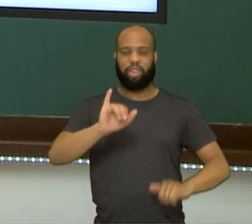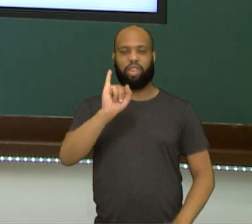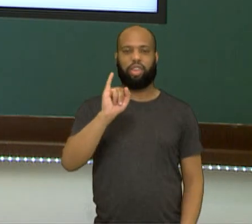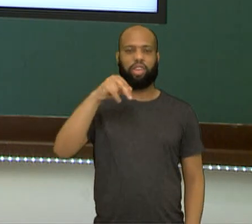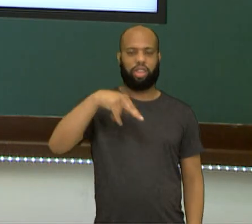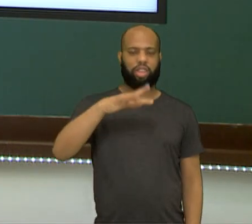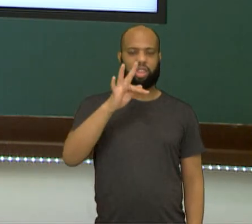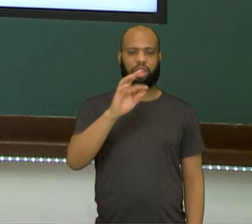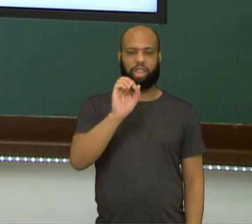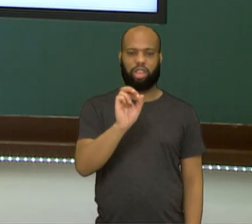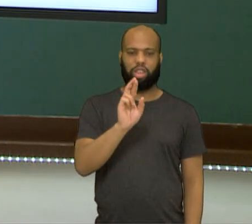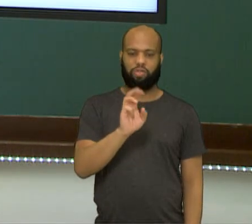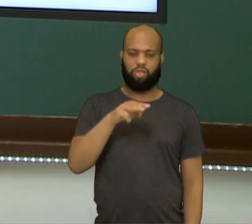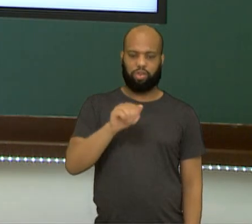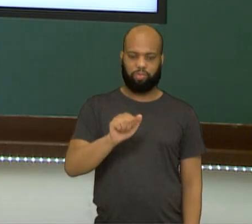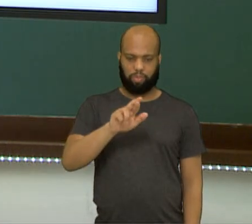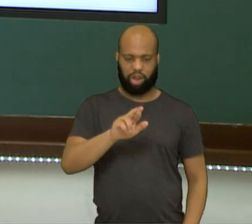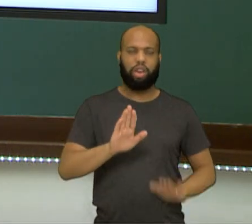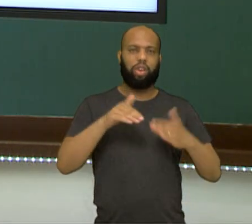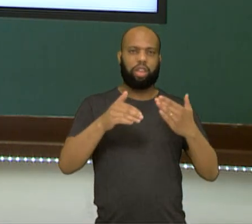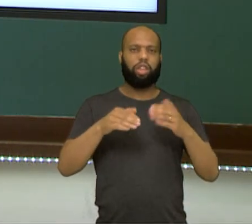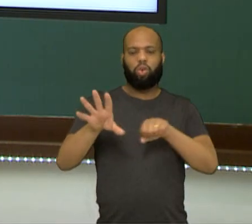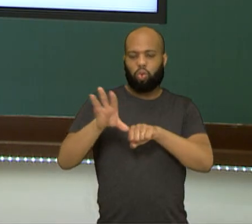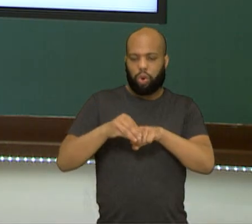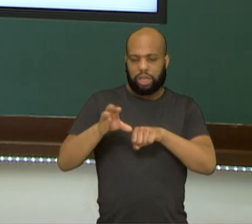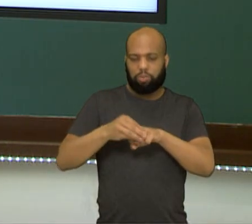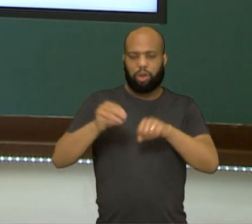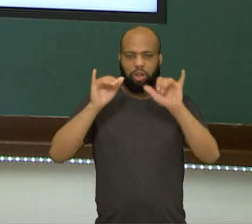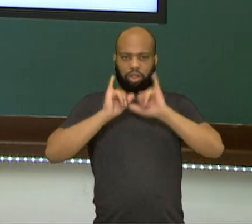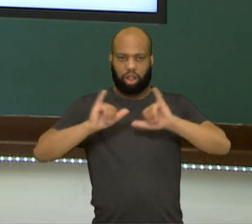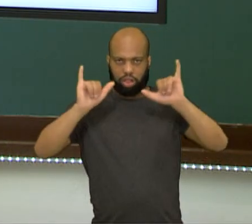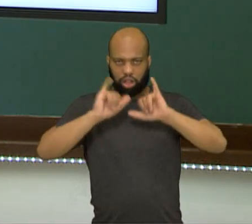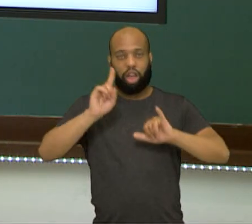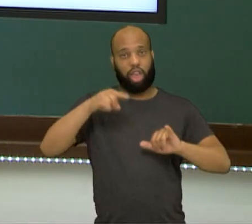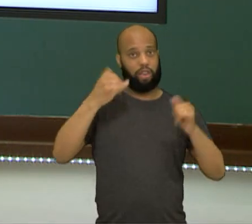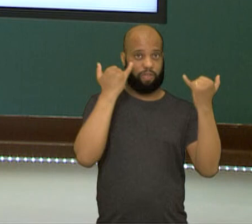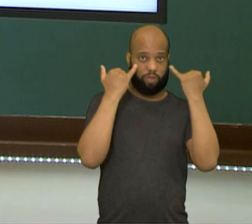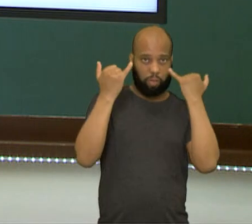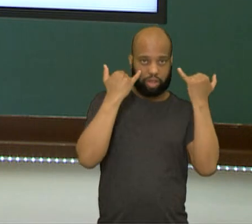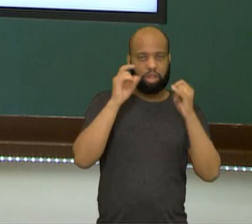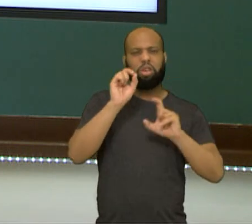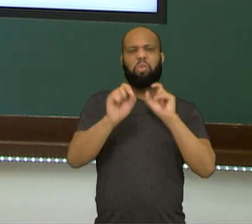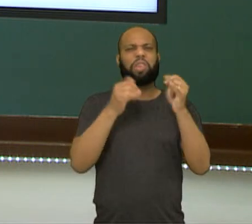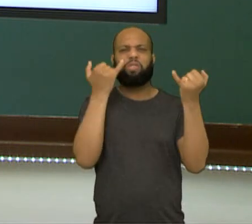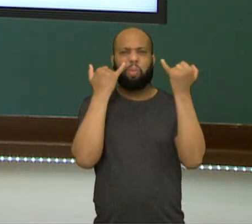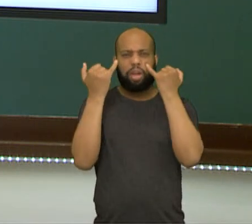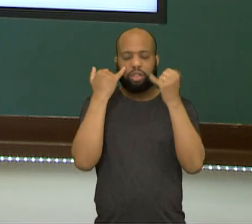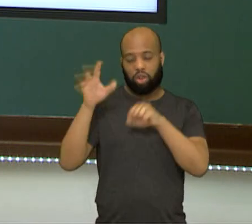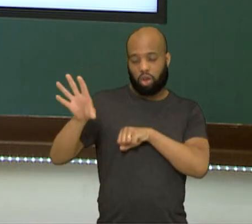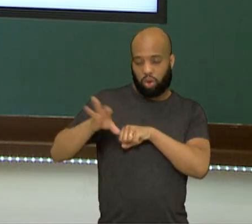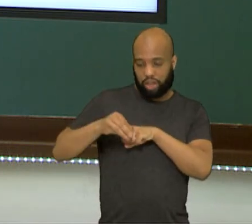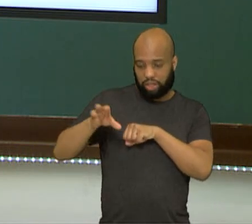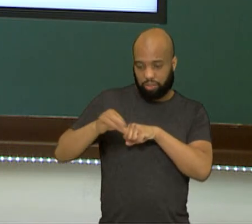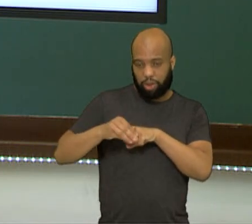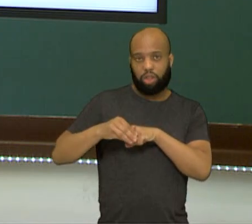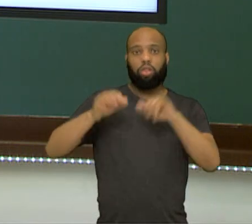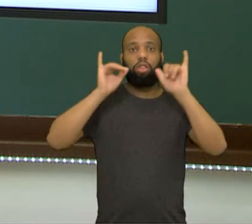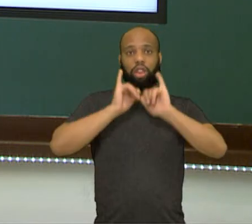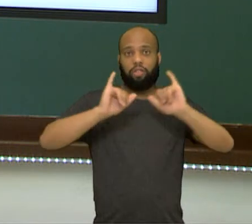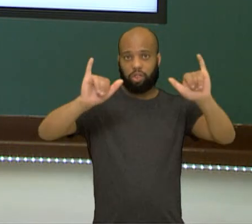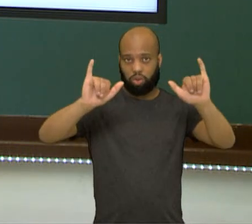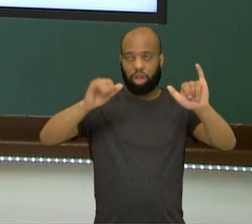informação. O conhecimento comunicado, ou seja, a informação, isso que ela é. O que é informação? É um conhecimento que é